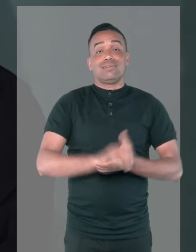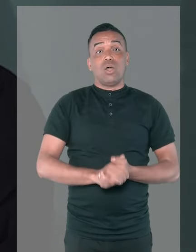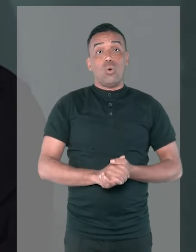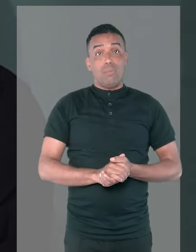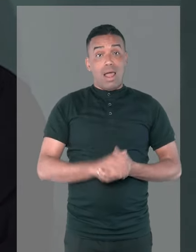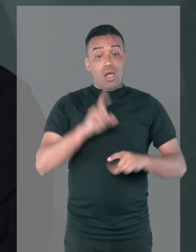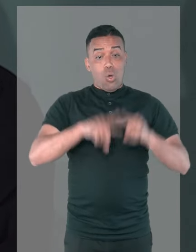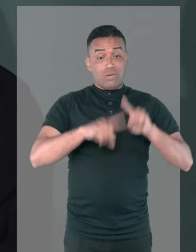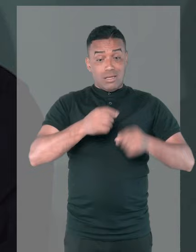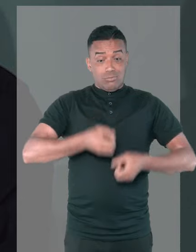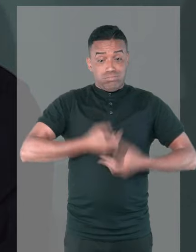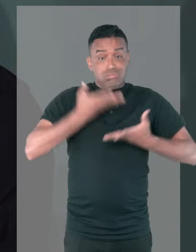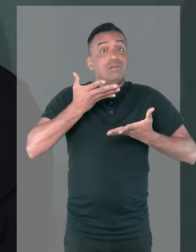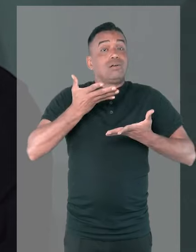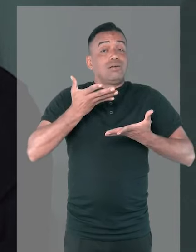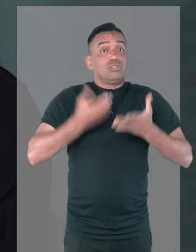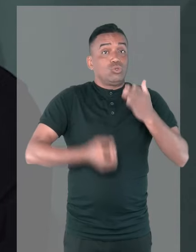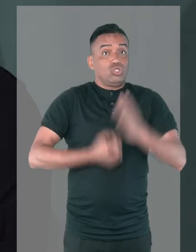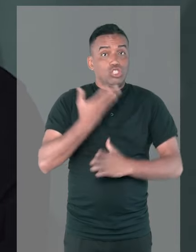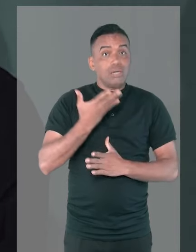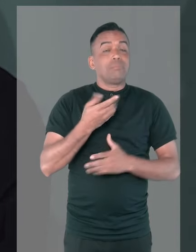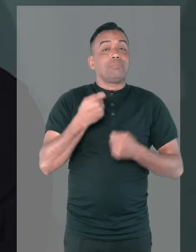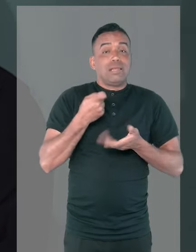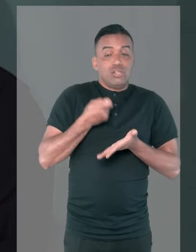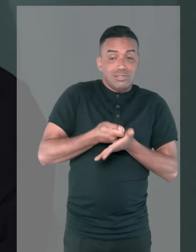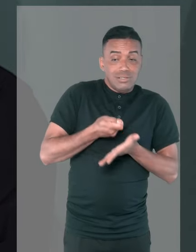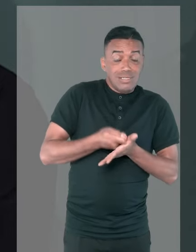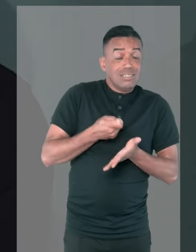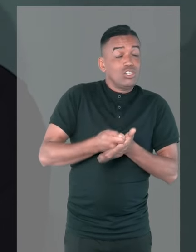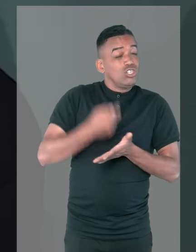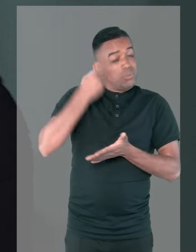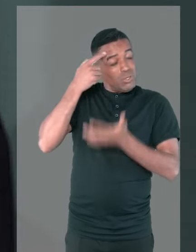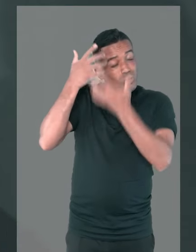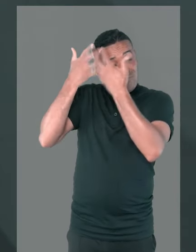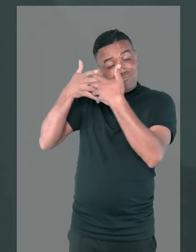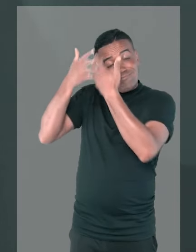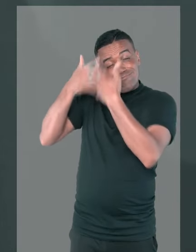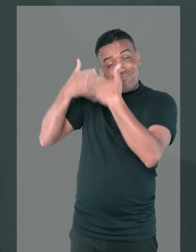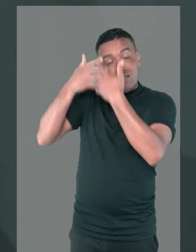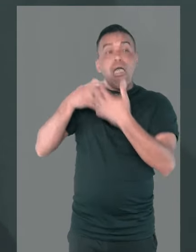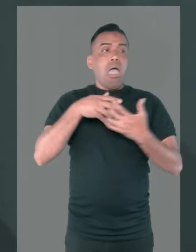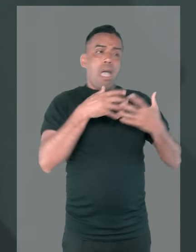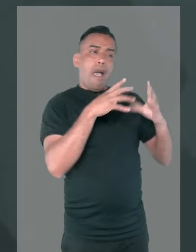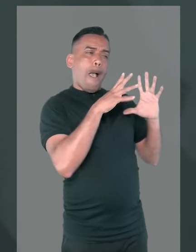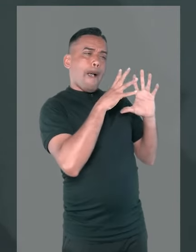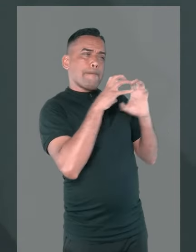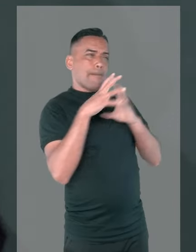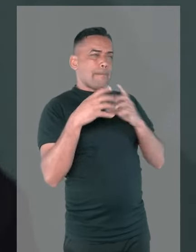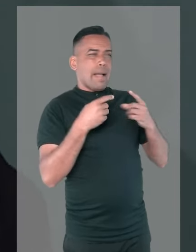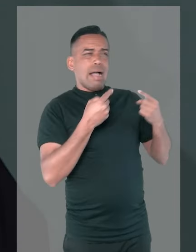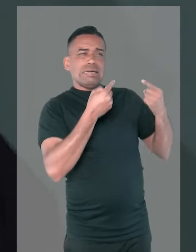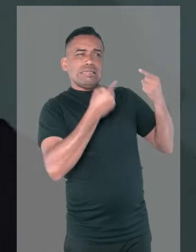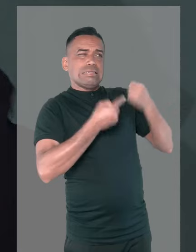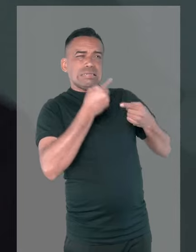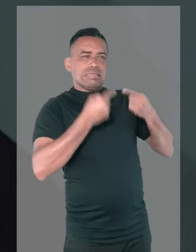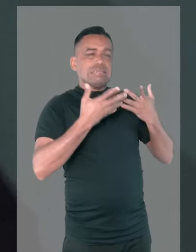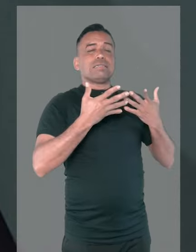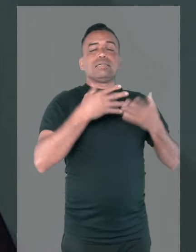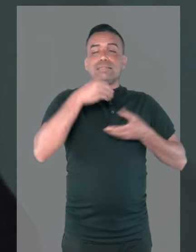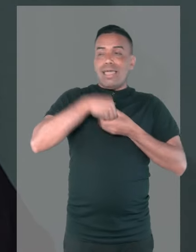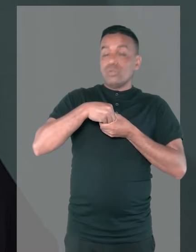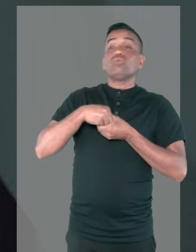exige muito tutano de quem o escreve, muito tutano, muitas guerras poéticas